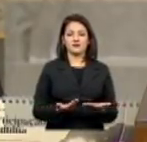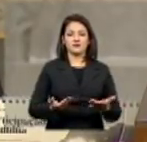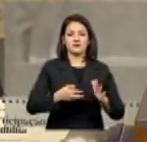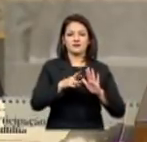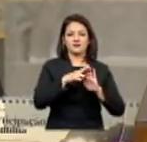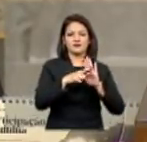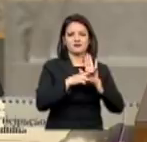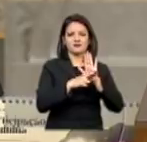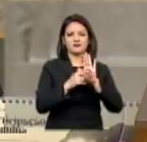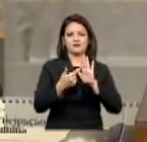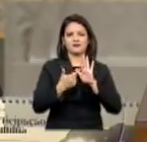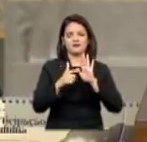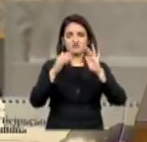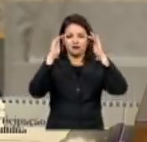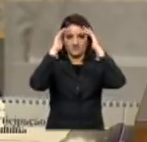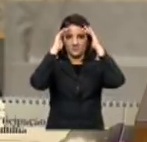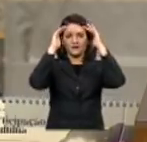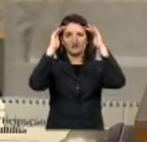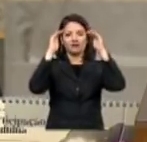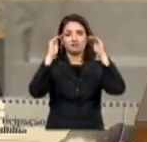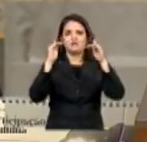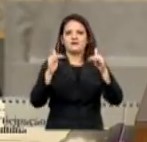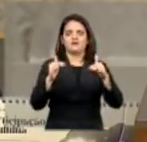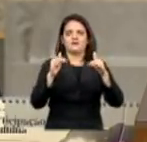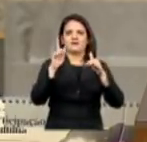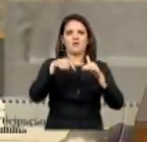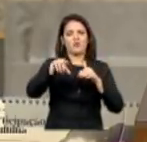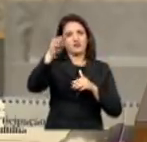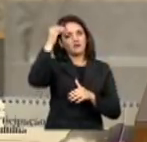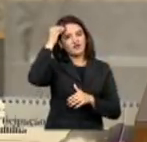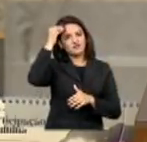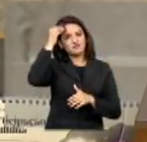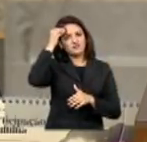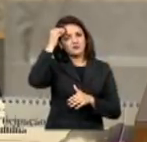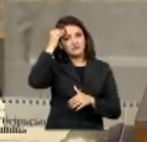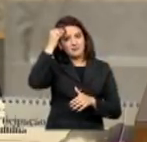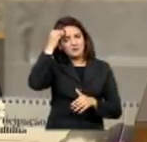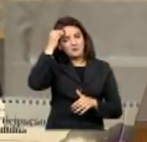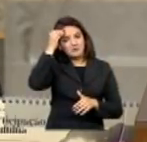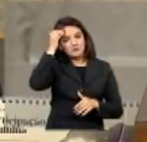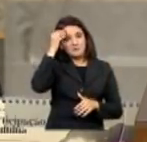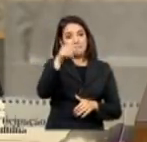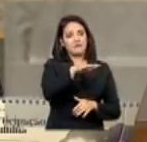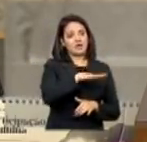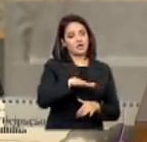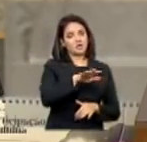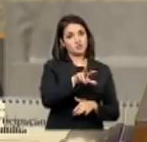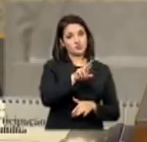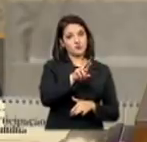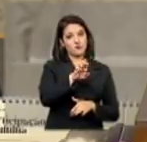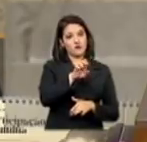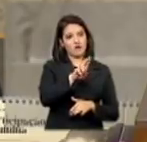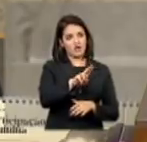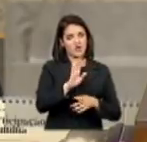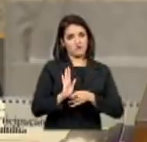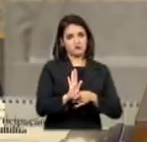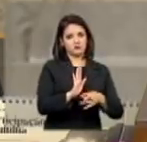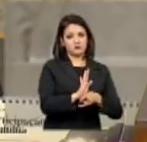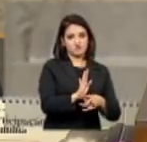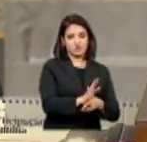norma entre aspas cumprida seria o entendimento e os corréus delatados devem ter a oportunidade de apresentar razões